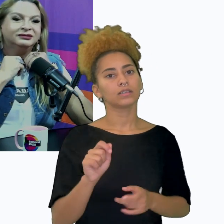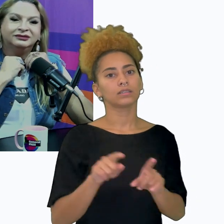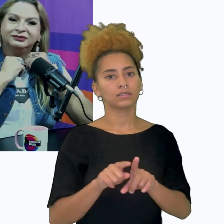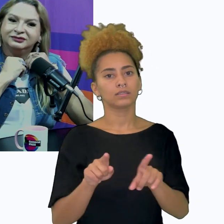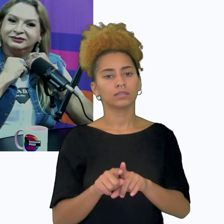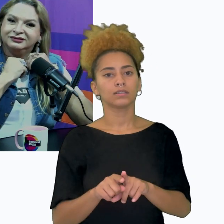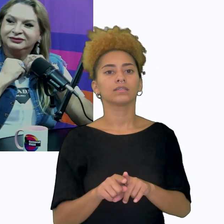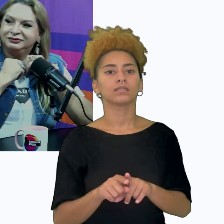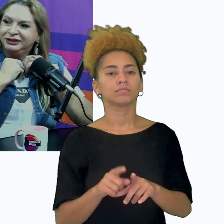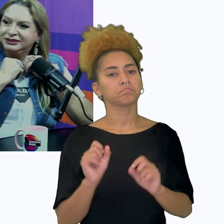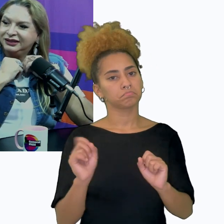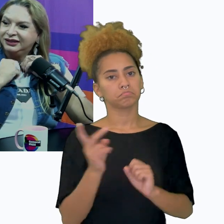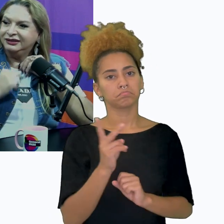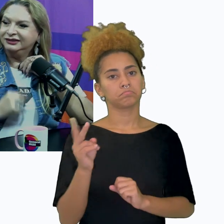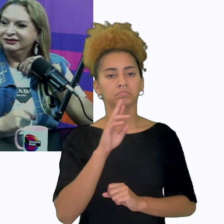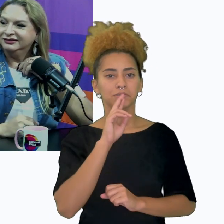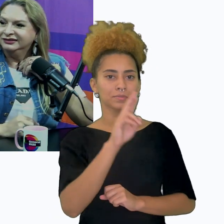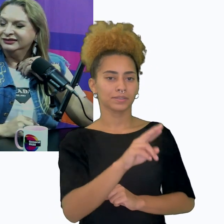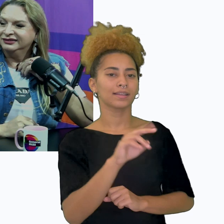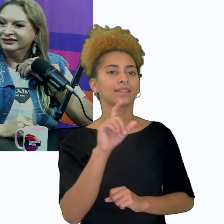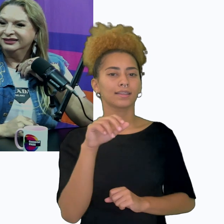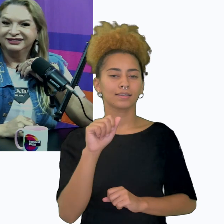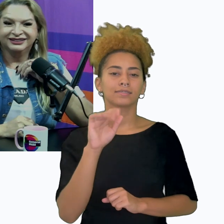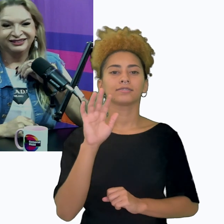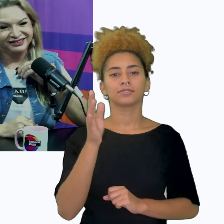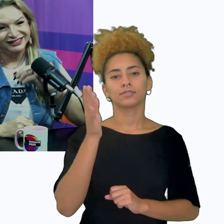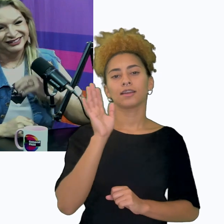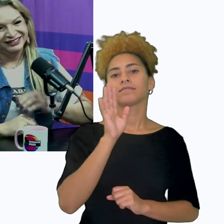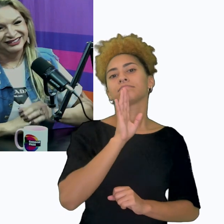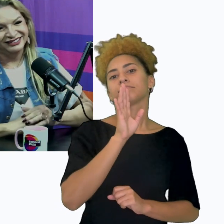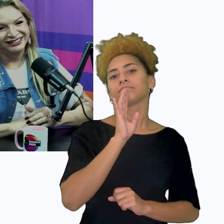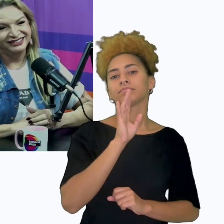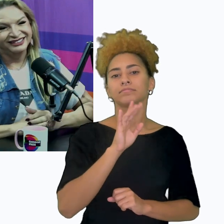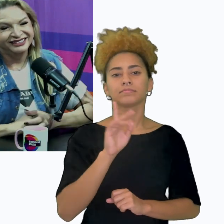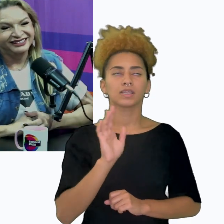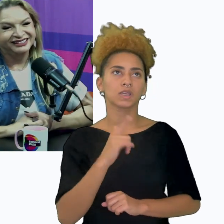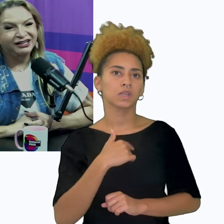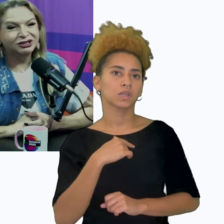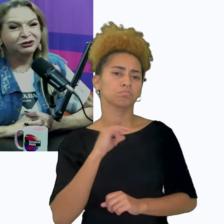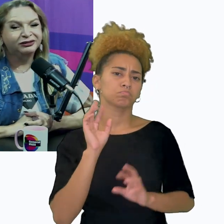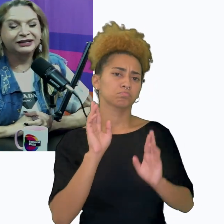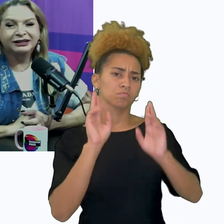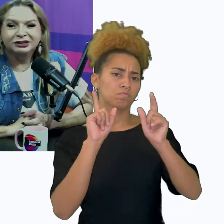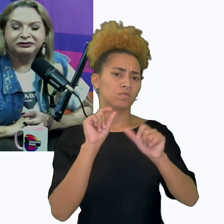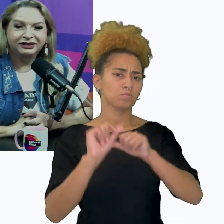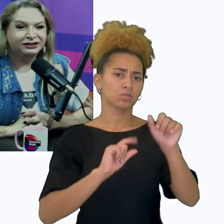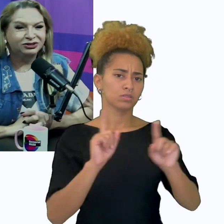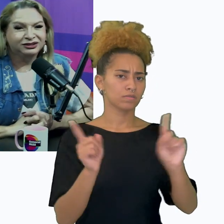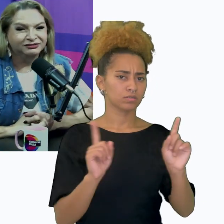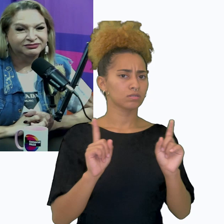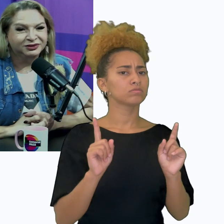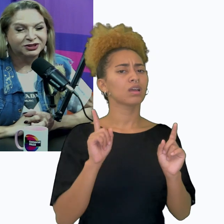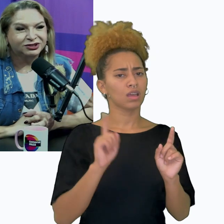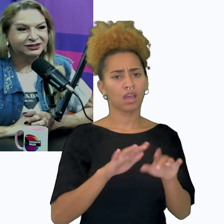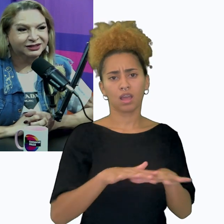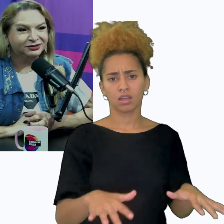também. Pensa aí, Lena. A Lena já sabe, a gente pergunta, ela já... Eu acho que eu não faria nada diferente, não.